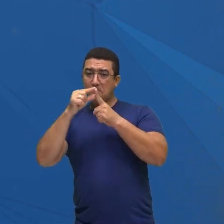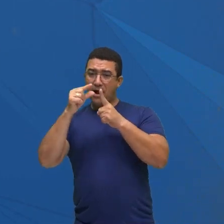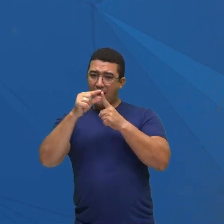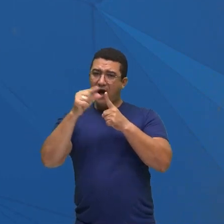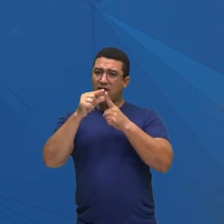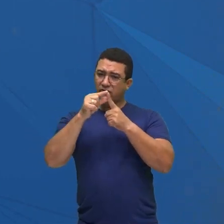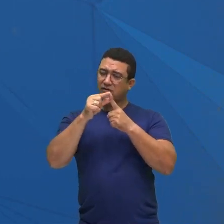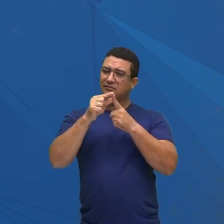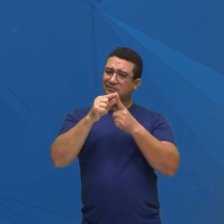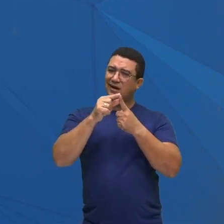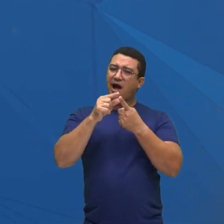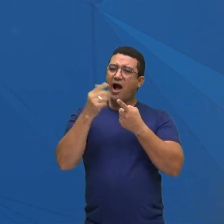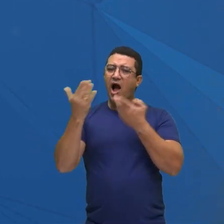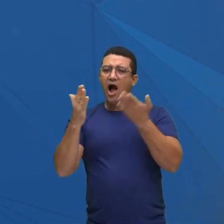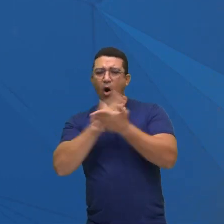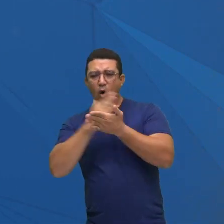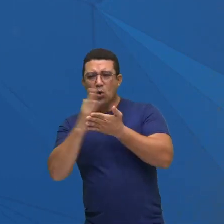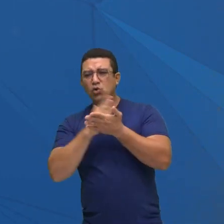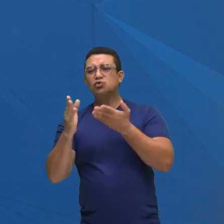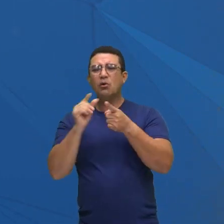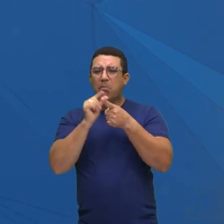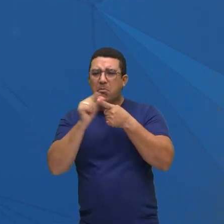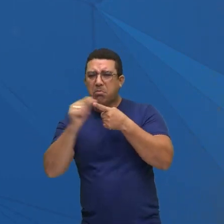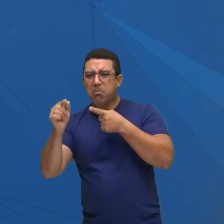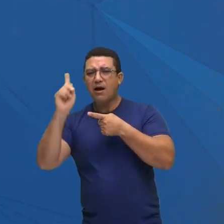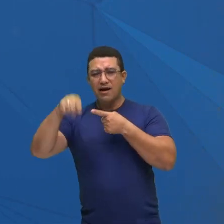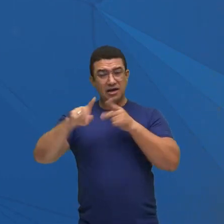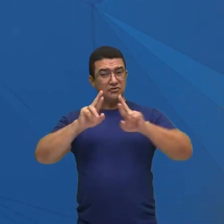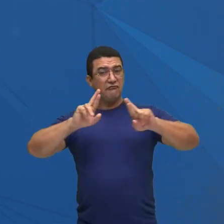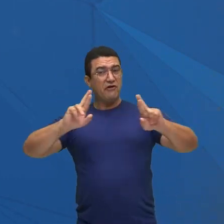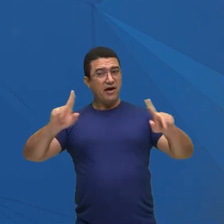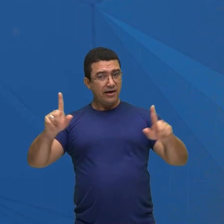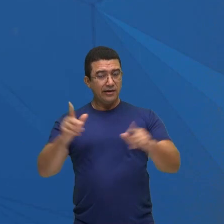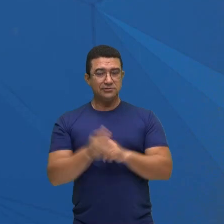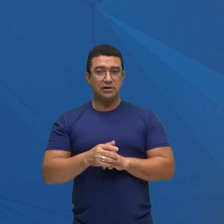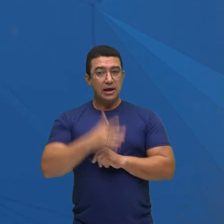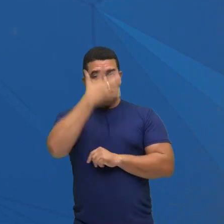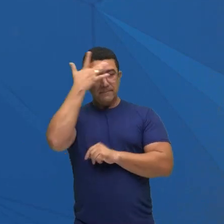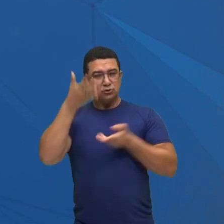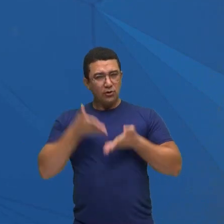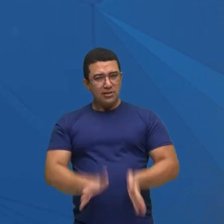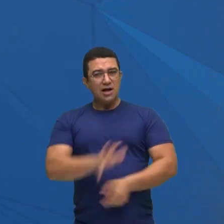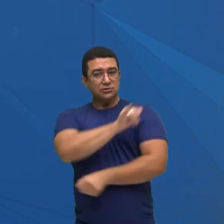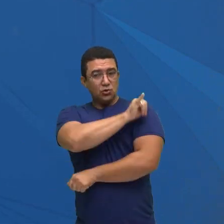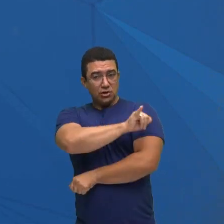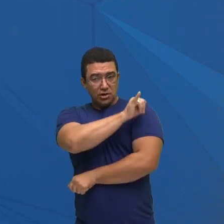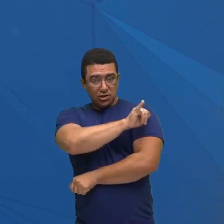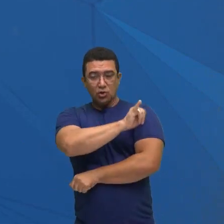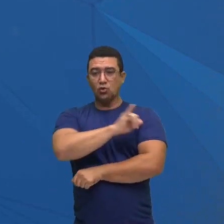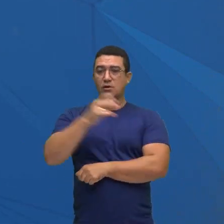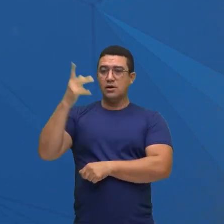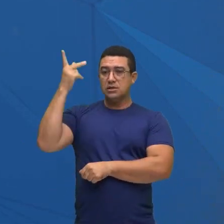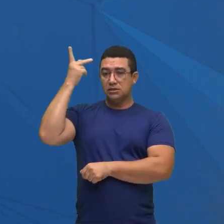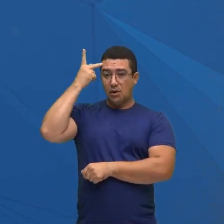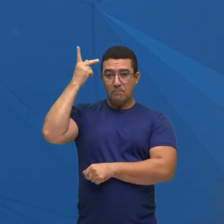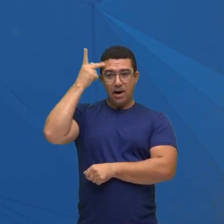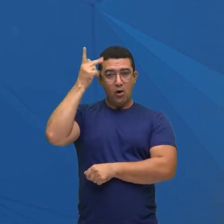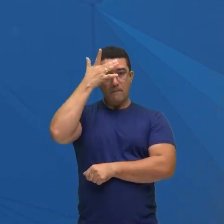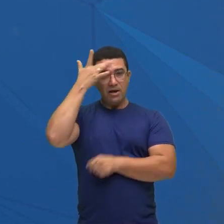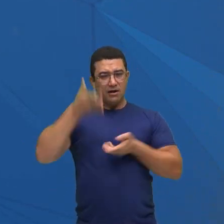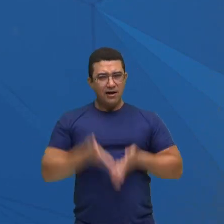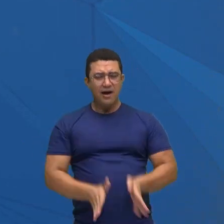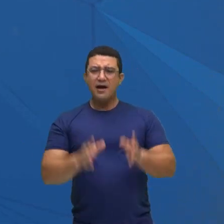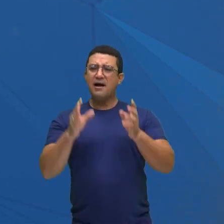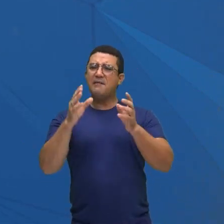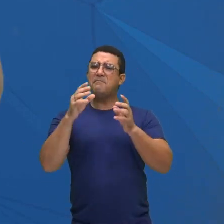fonemas são diferentes e a gente percebe imediatamente. Assim como o carioca, o paulista, né? Quando a gente vê ali a pronúncia da